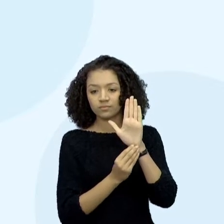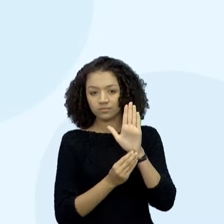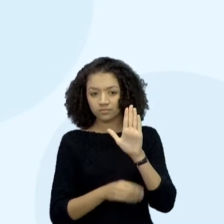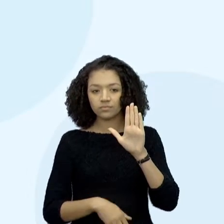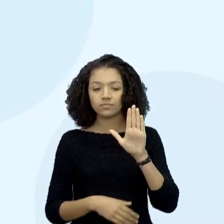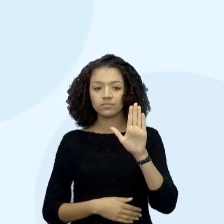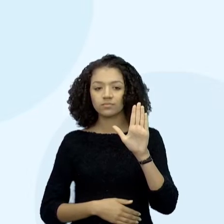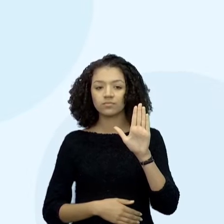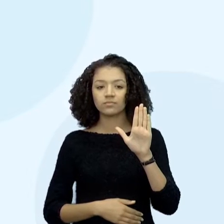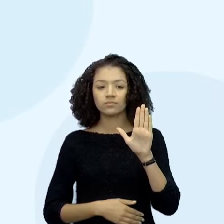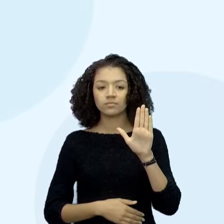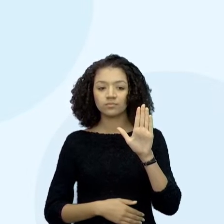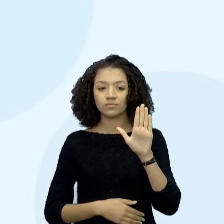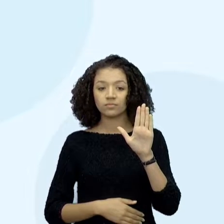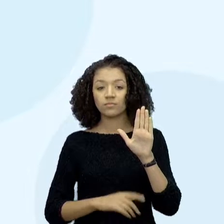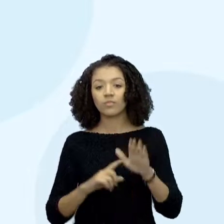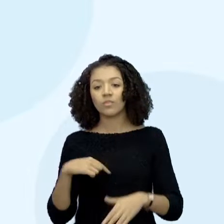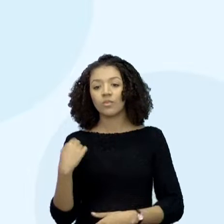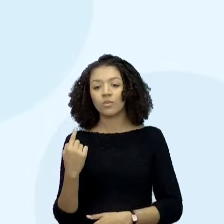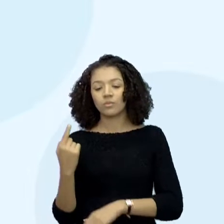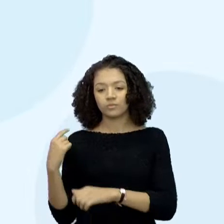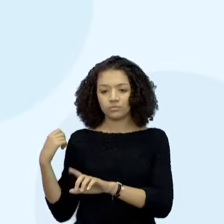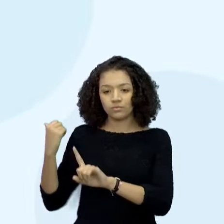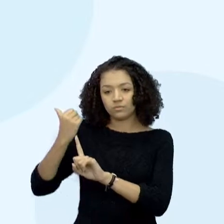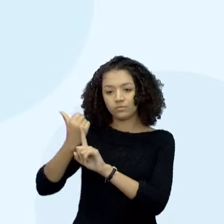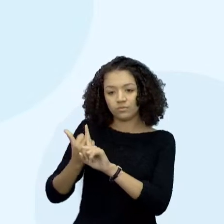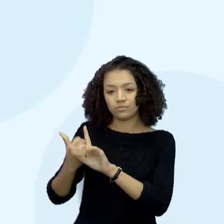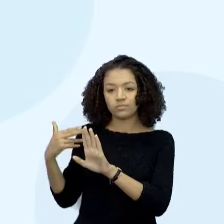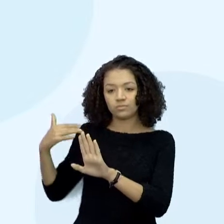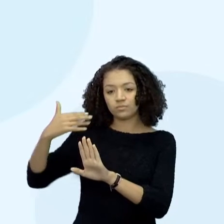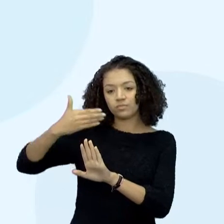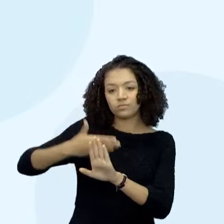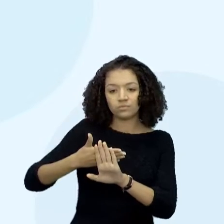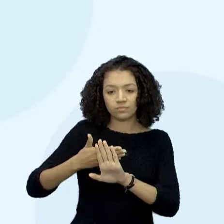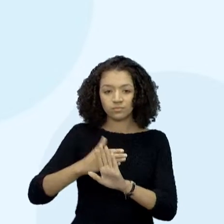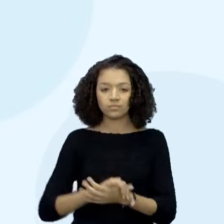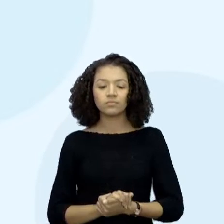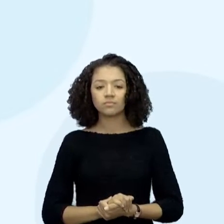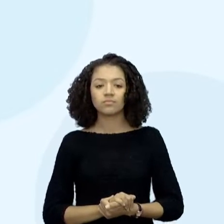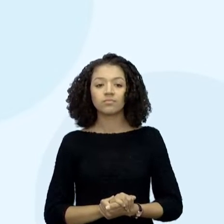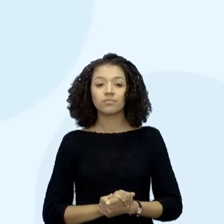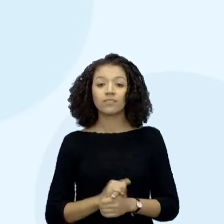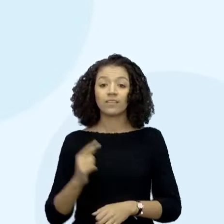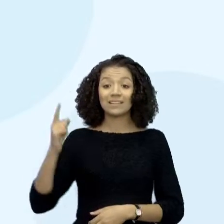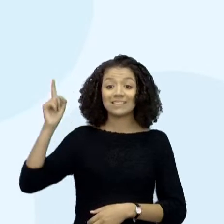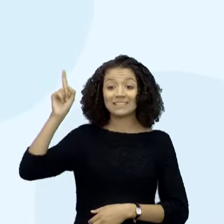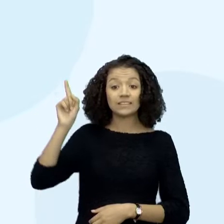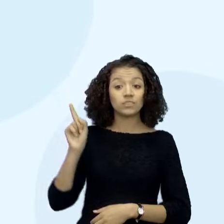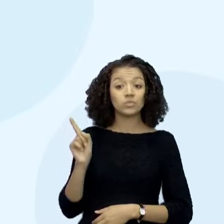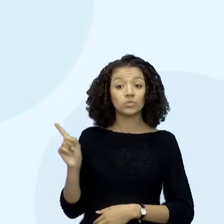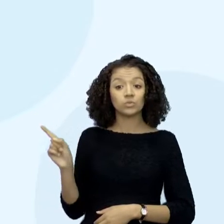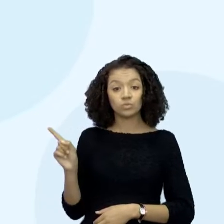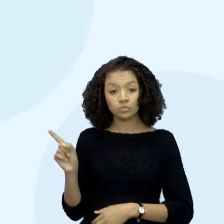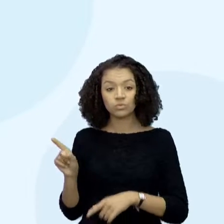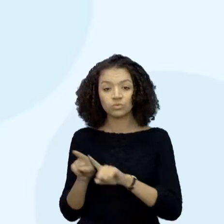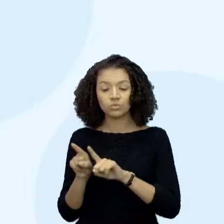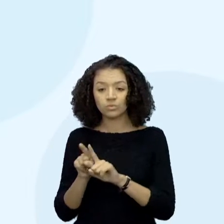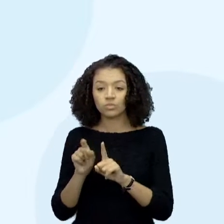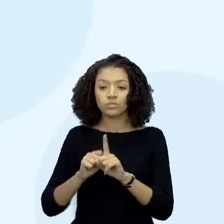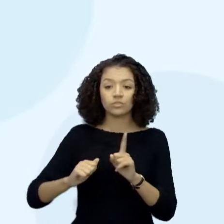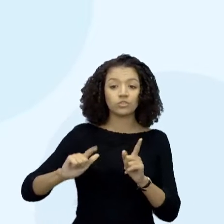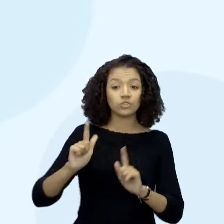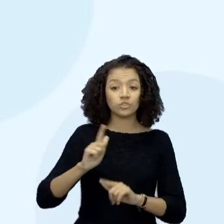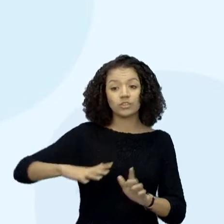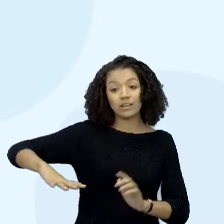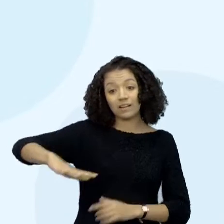do semestre, e o nosso, né, que é o Superar Desafios EG Humanas, tá? Essas duas habilidades aqui são do componente Transformações do Espaço